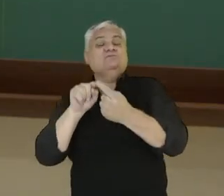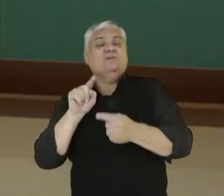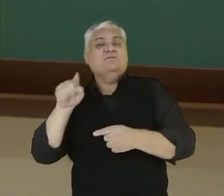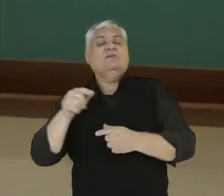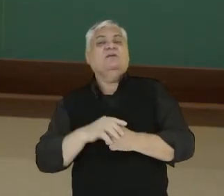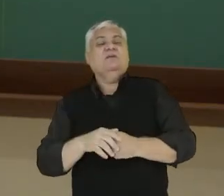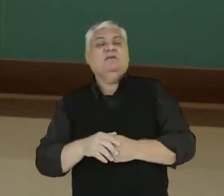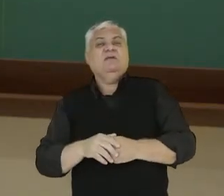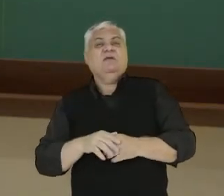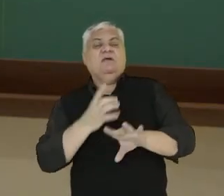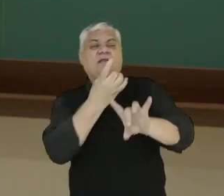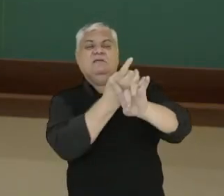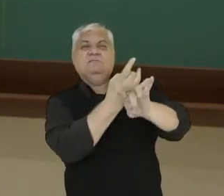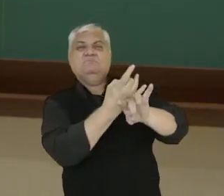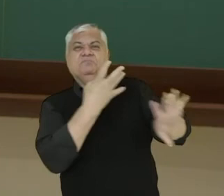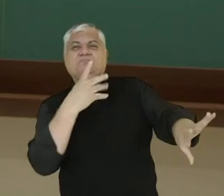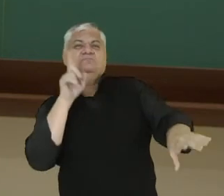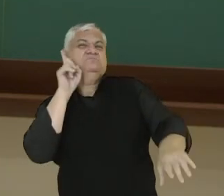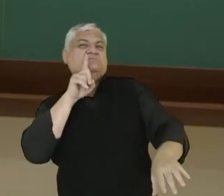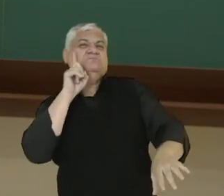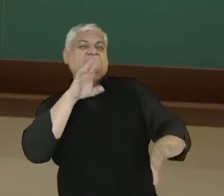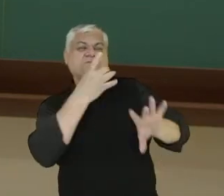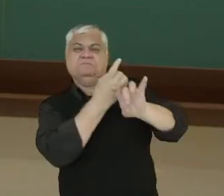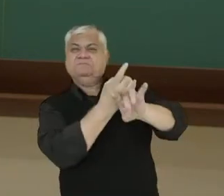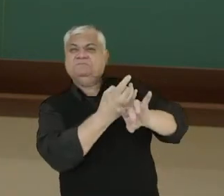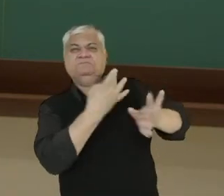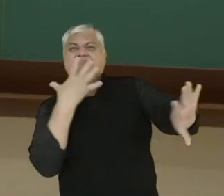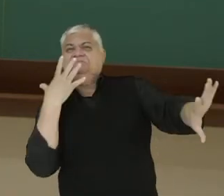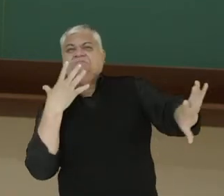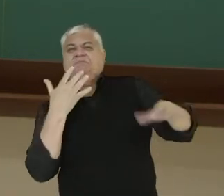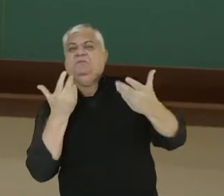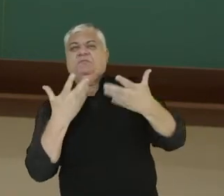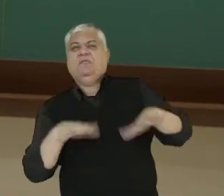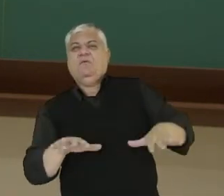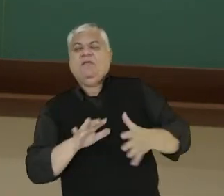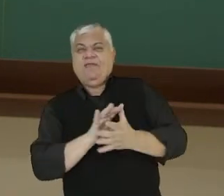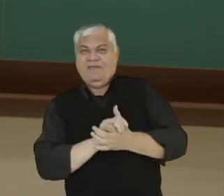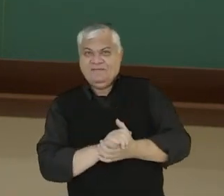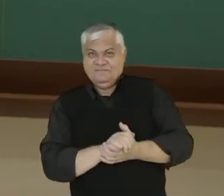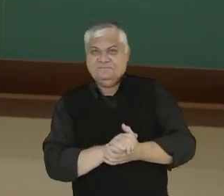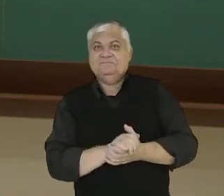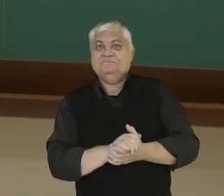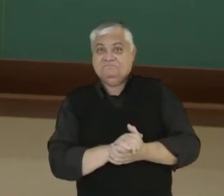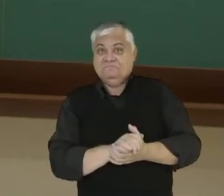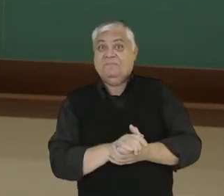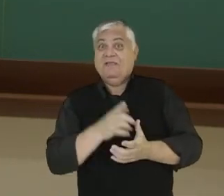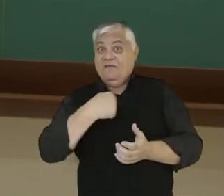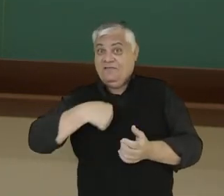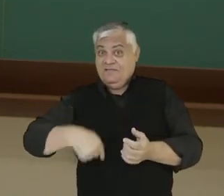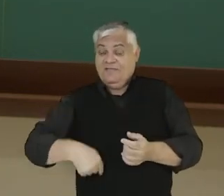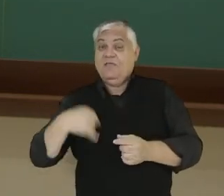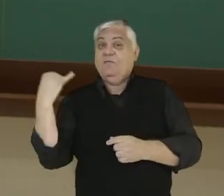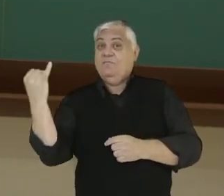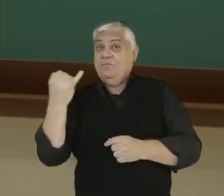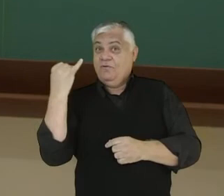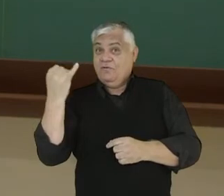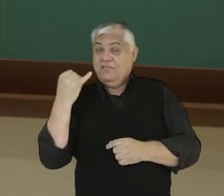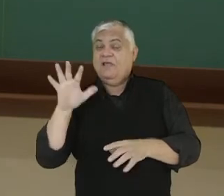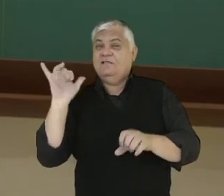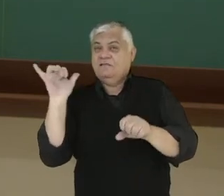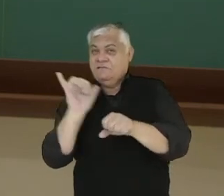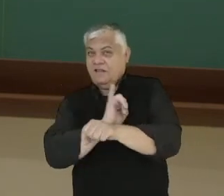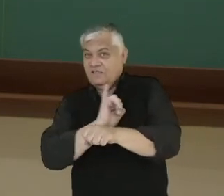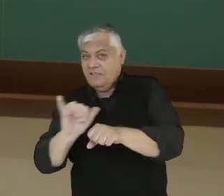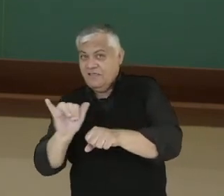tornar independente nessa questão de uso dos sistemas globais de posicionamento. É importantíssimo estratégica